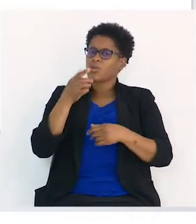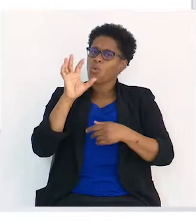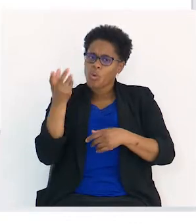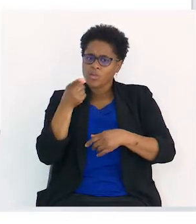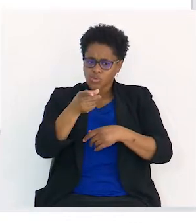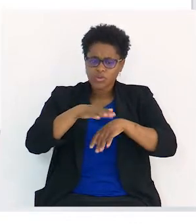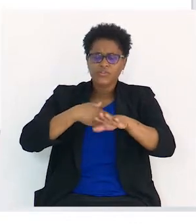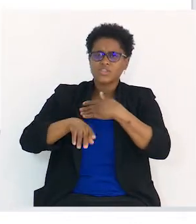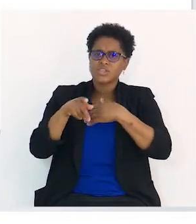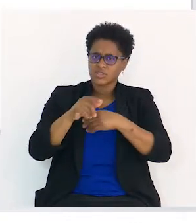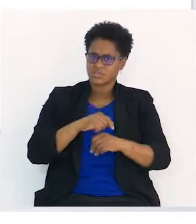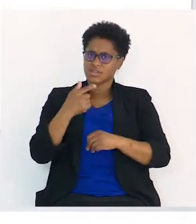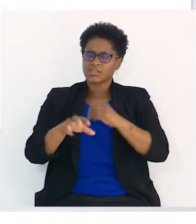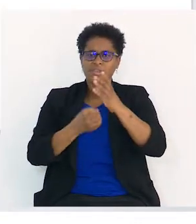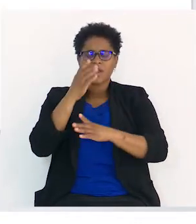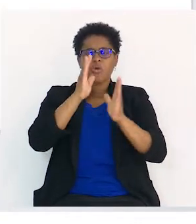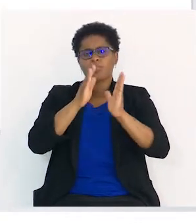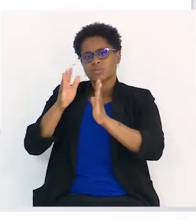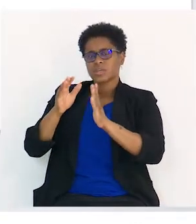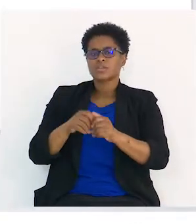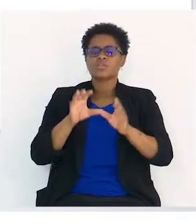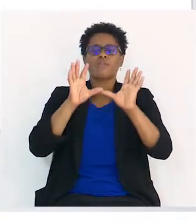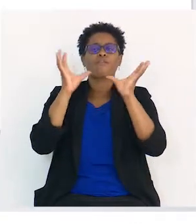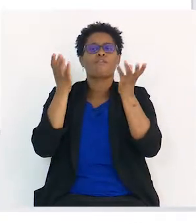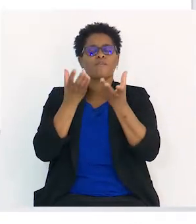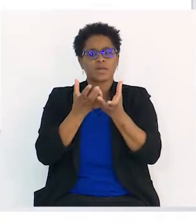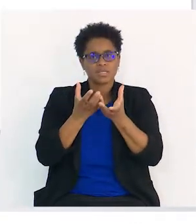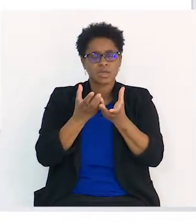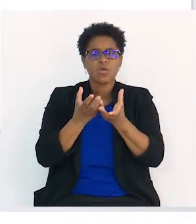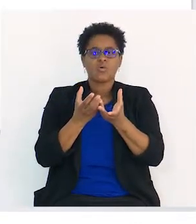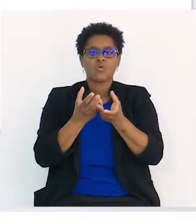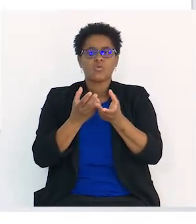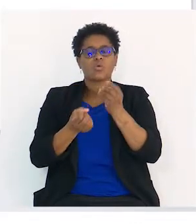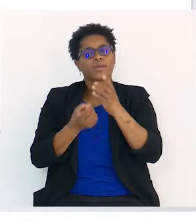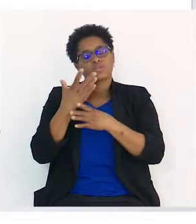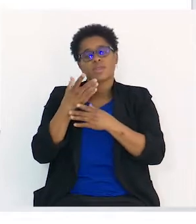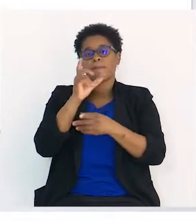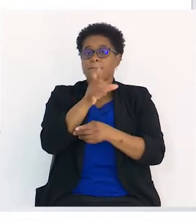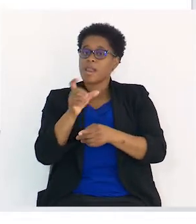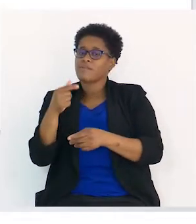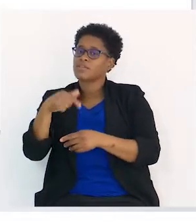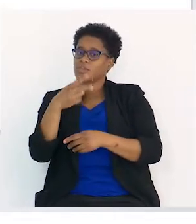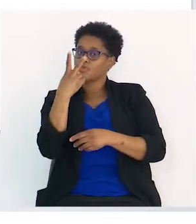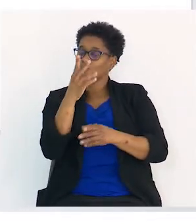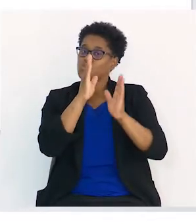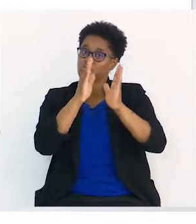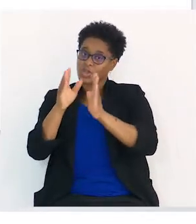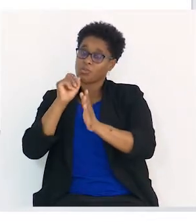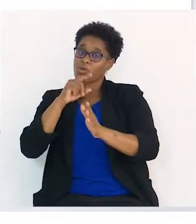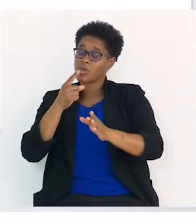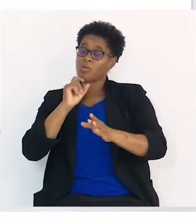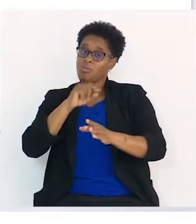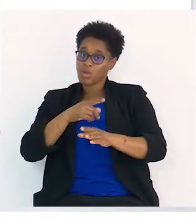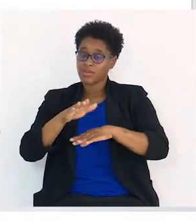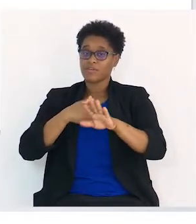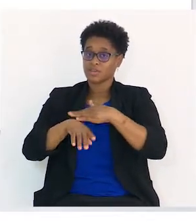criar o processo de formação de palavras. Há dois processos. Podes fazer essa linha com a derivação e